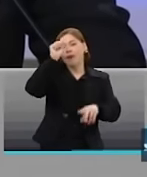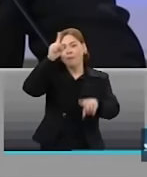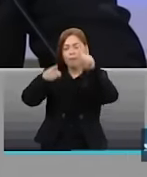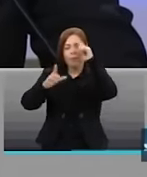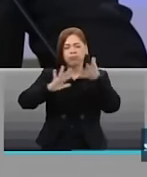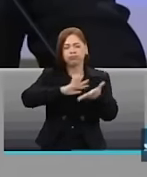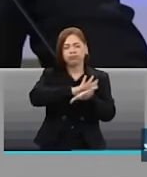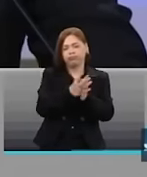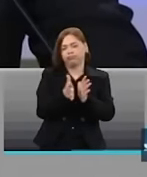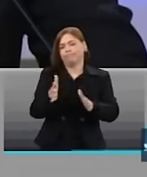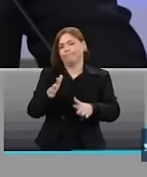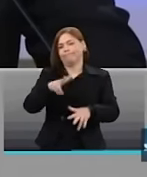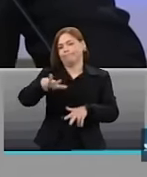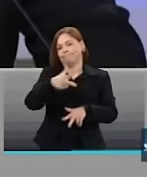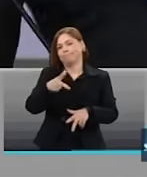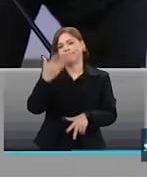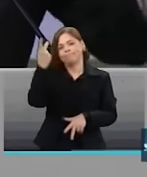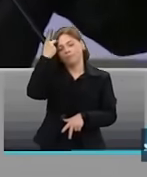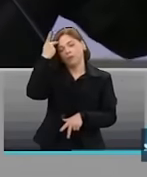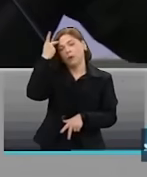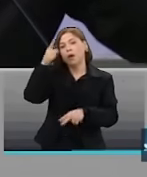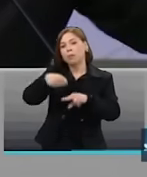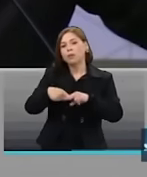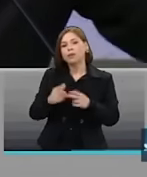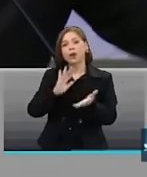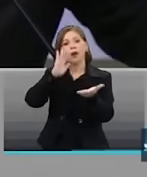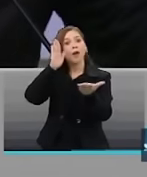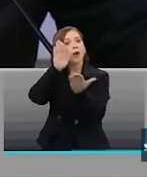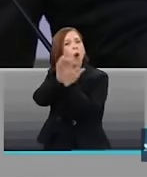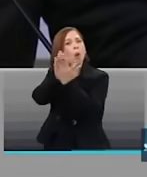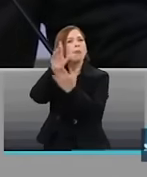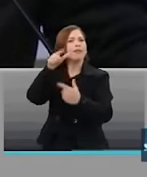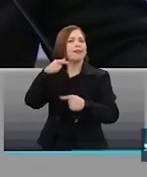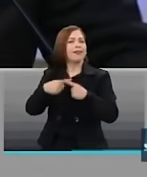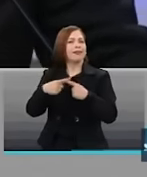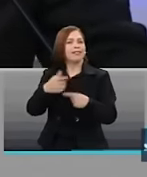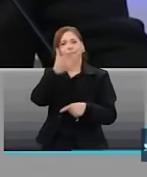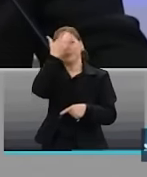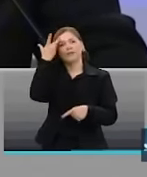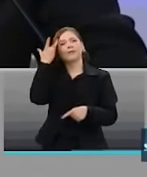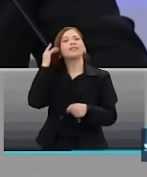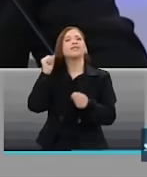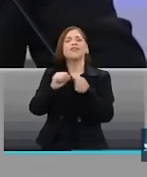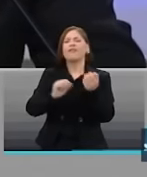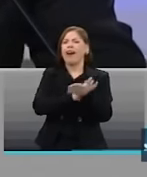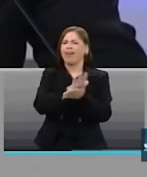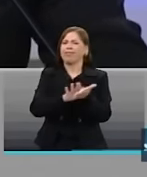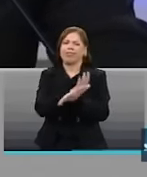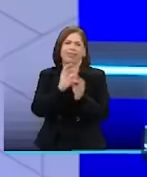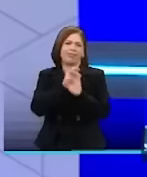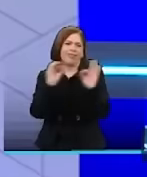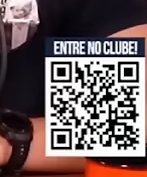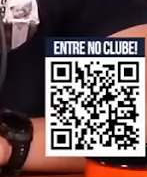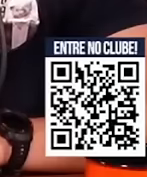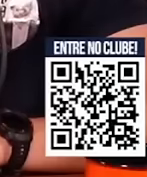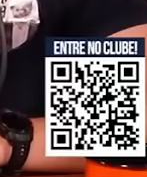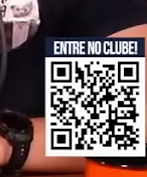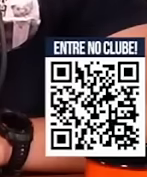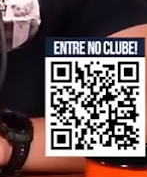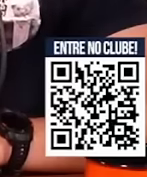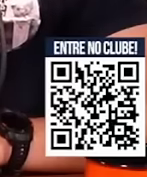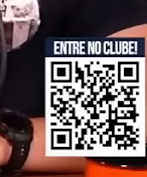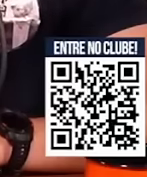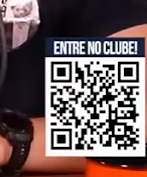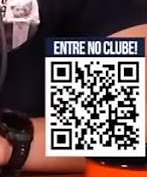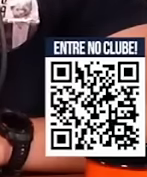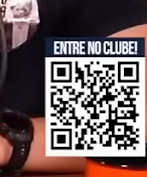a cidade. É por isso que eu estou aqui, para combater esse tipo de gente que não vale absolutamente nada. A Tabata, a